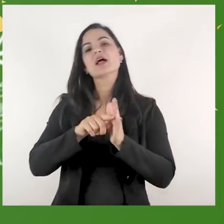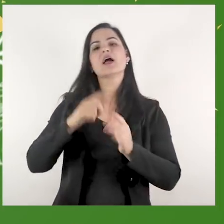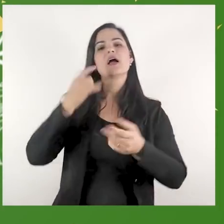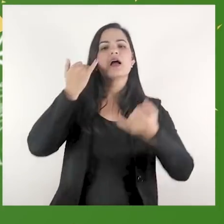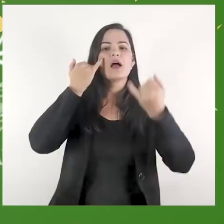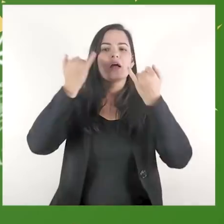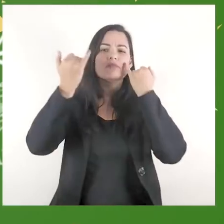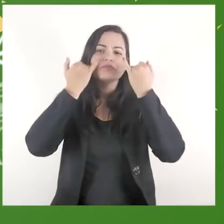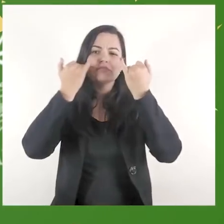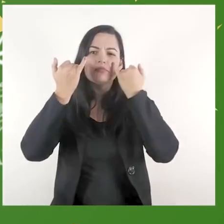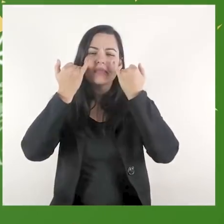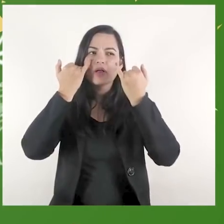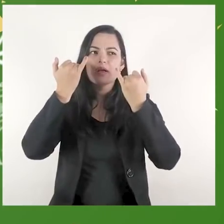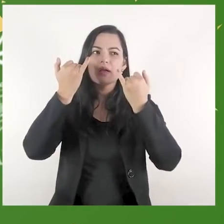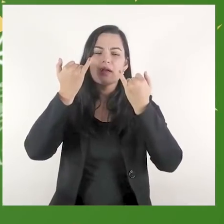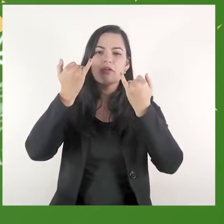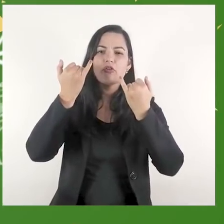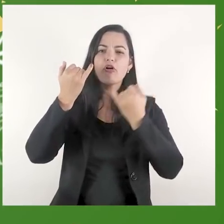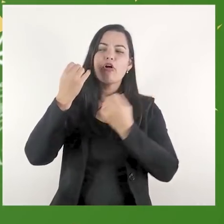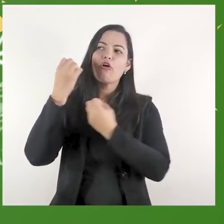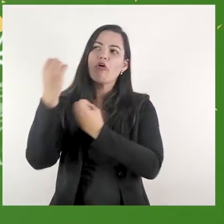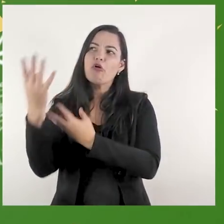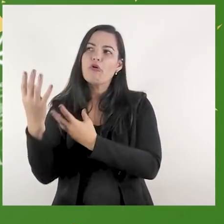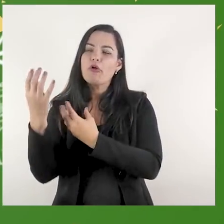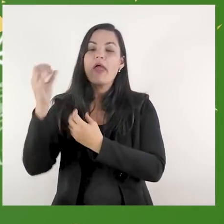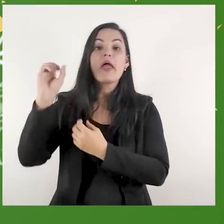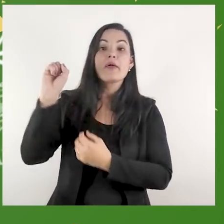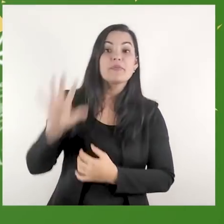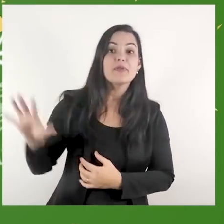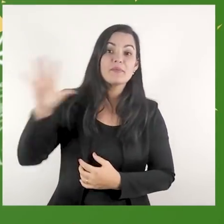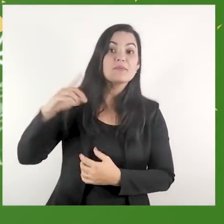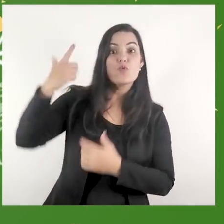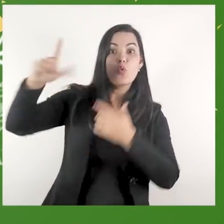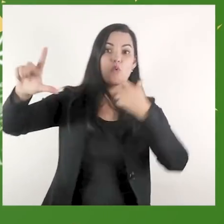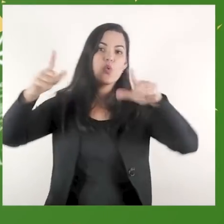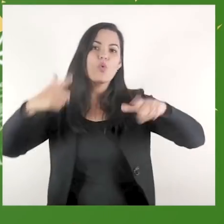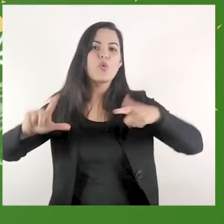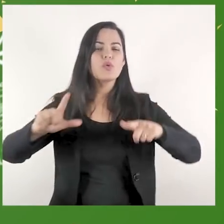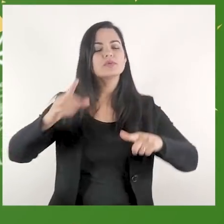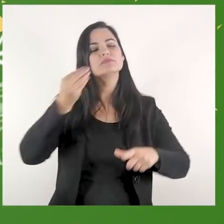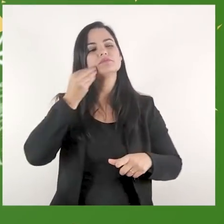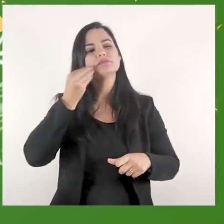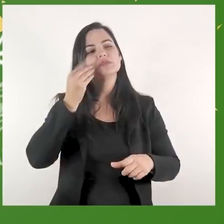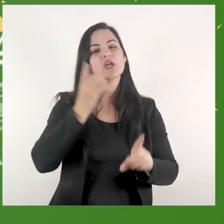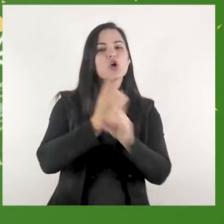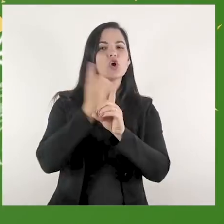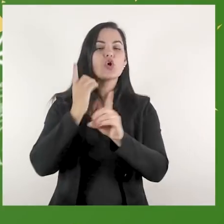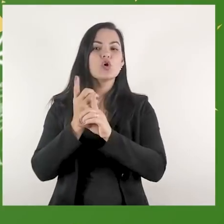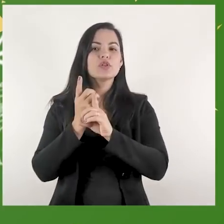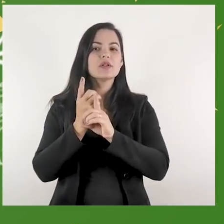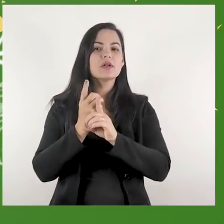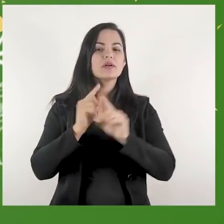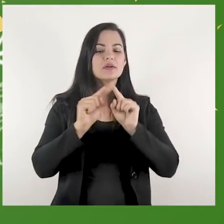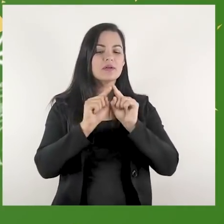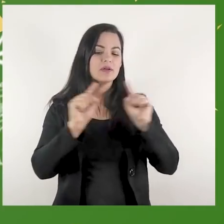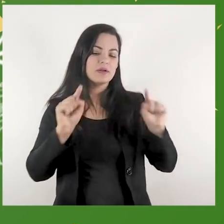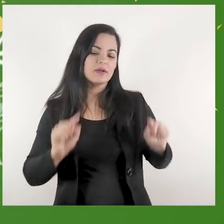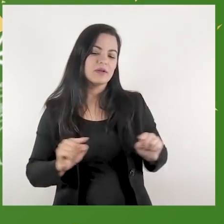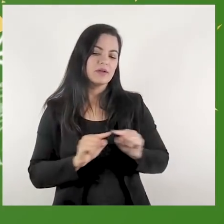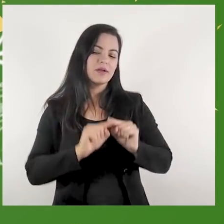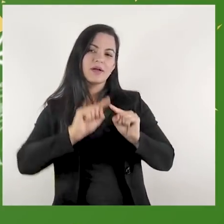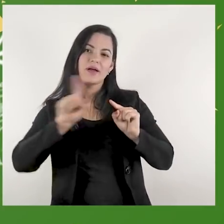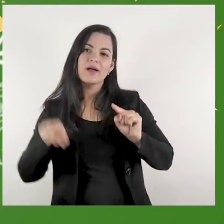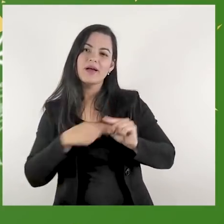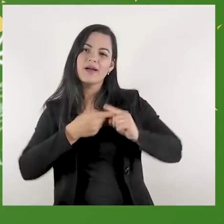quiserem, conseguirem identificar aí nessas imagens as formas geométricas, olhando